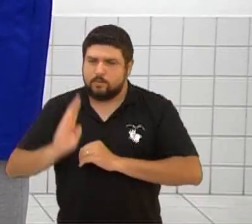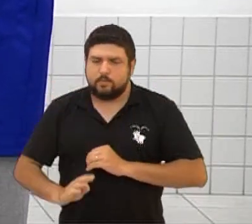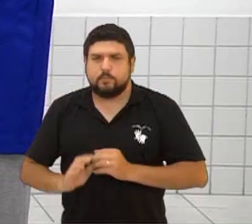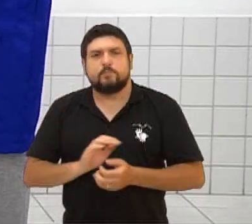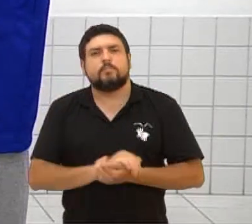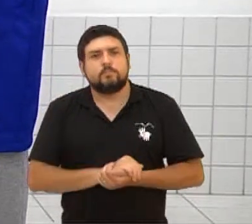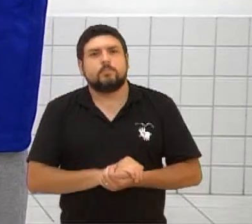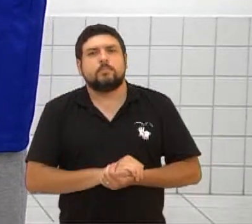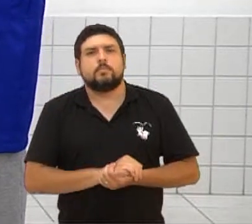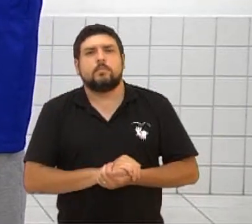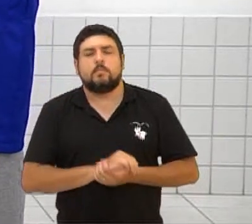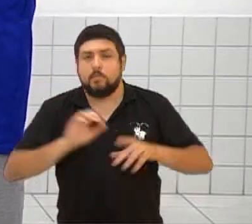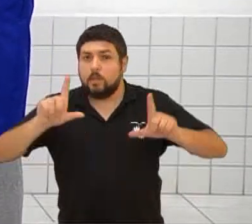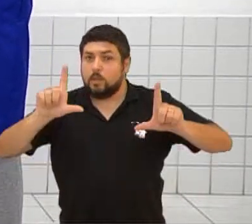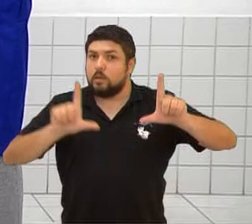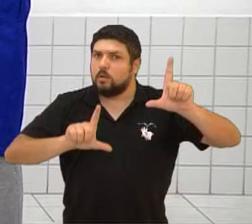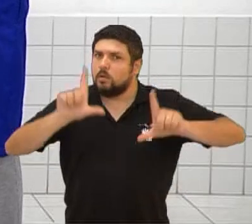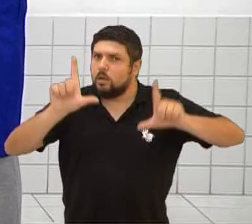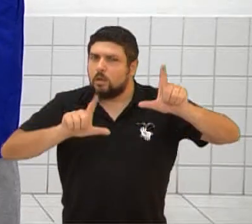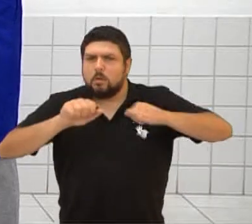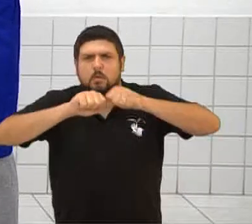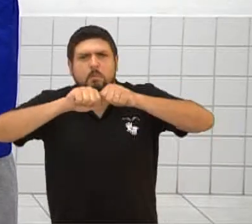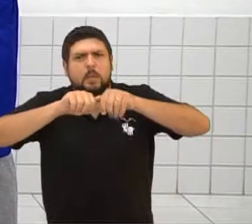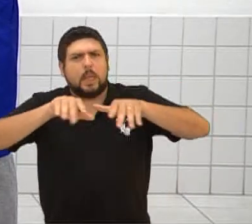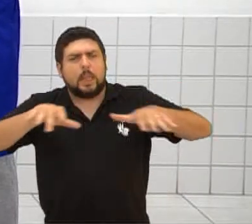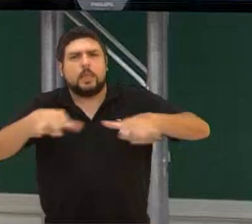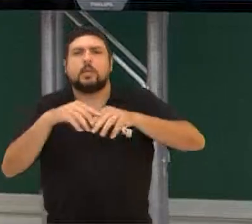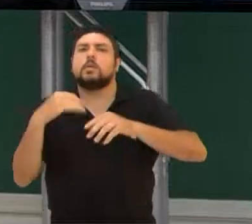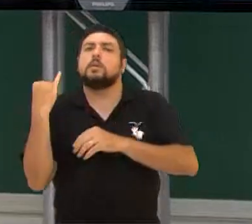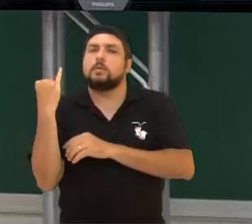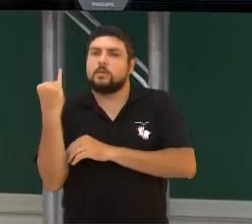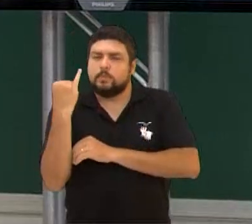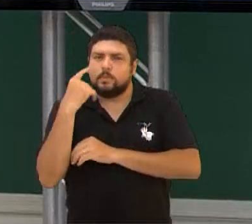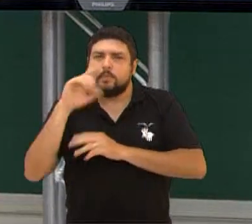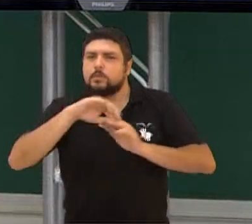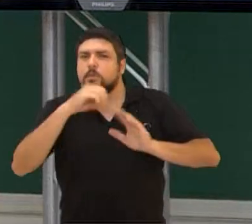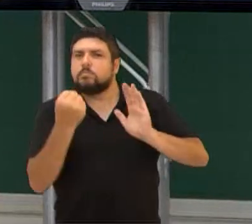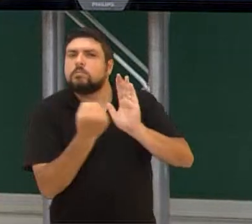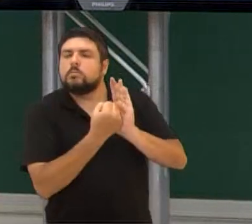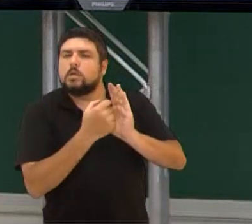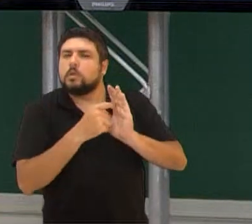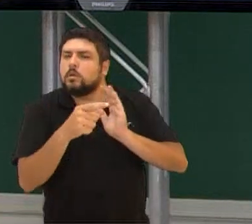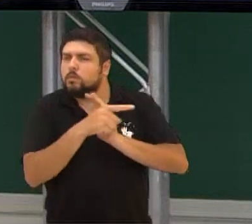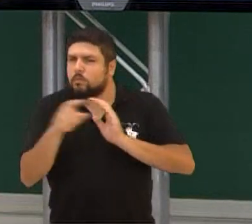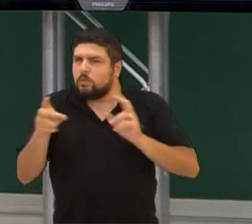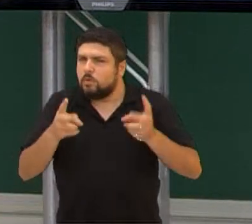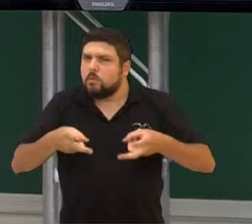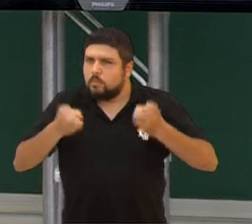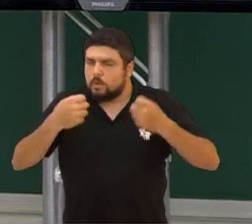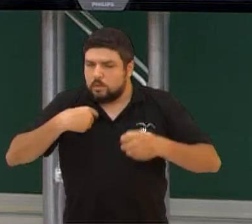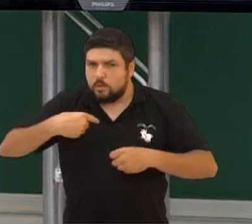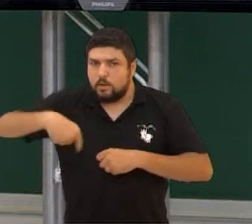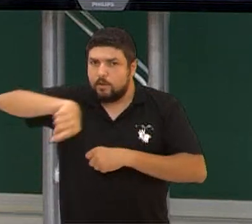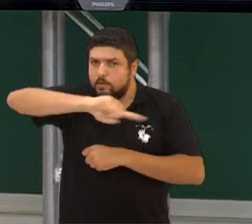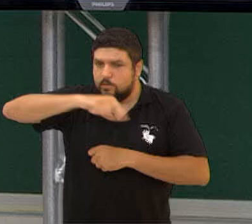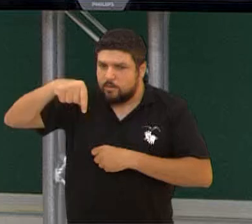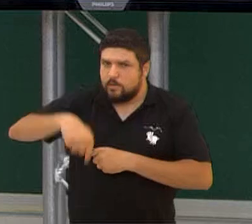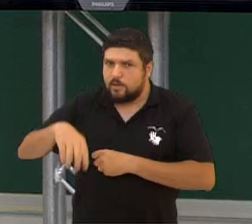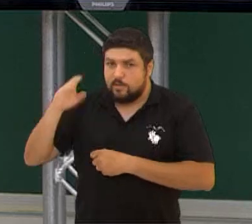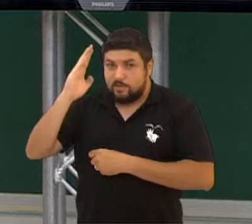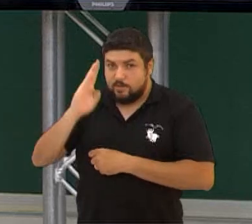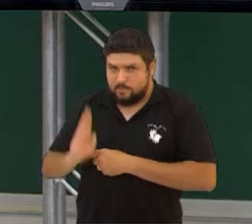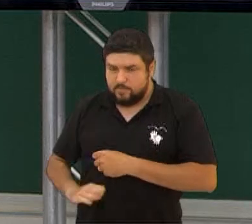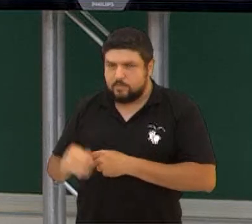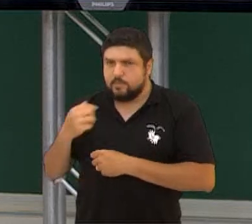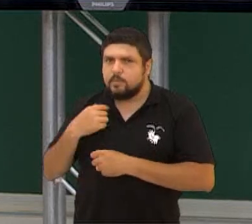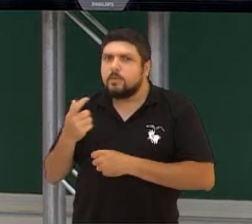essa questão da televisão no esporte é algo muito importante, muito marcante. Vocês vejam que nós, aqui no Brasil, nós